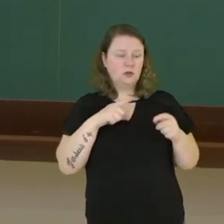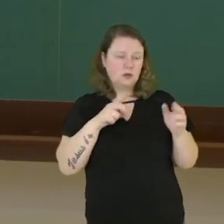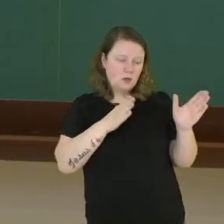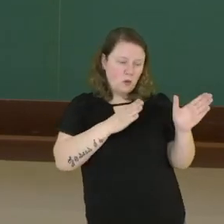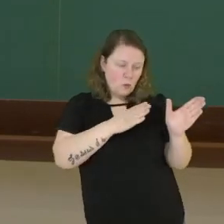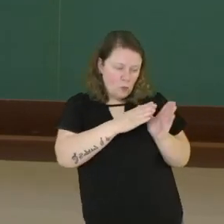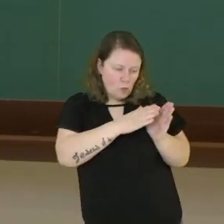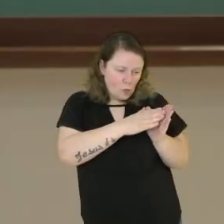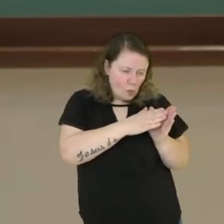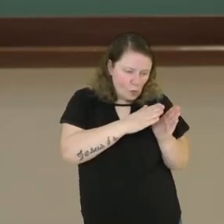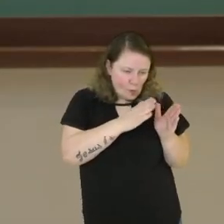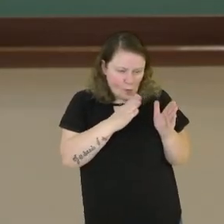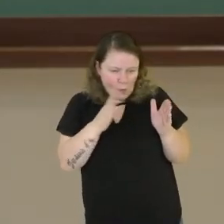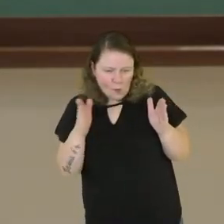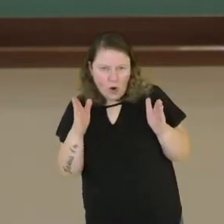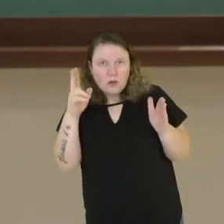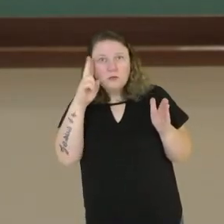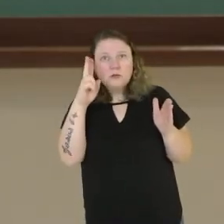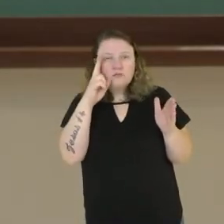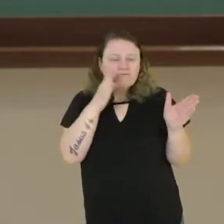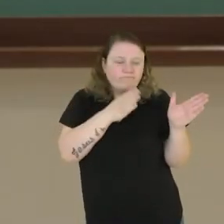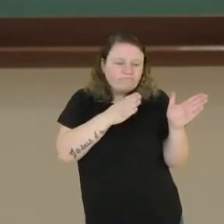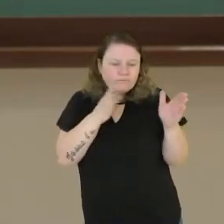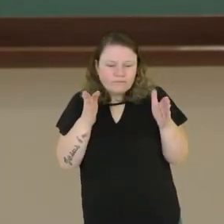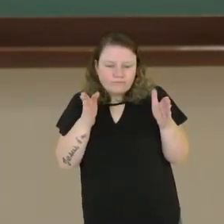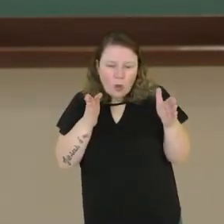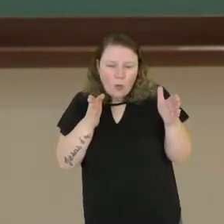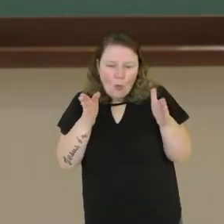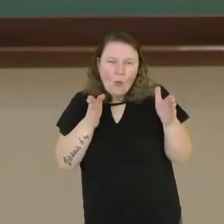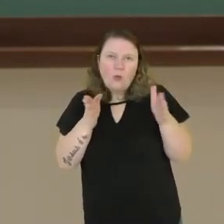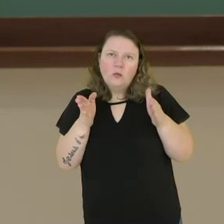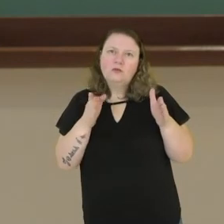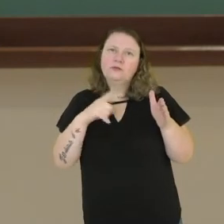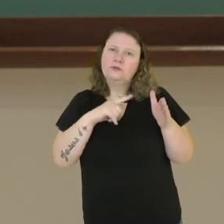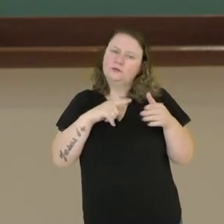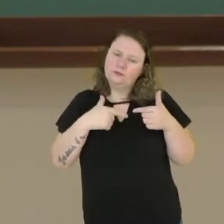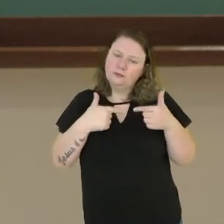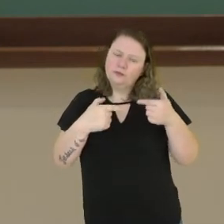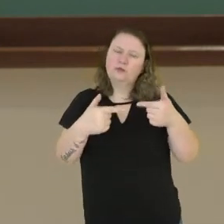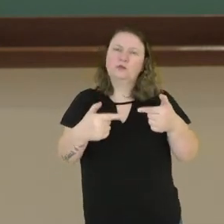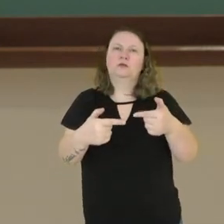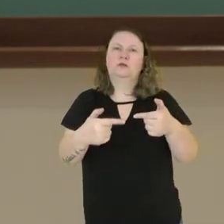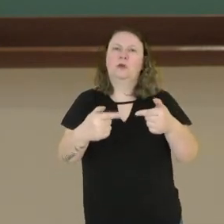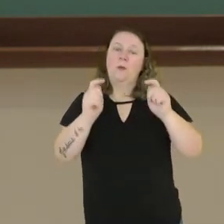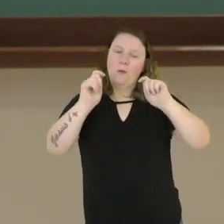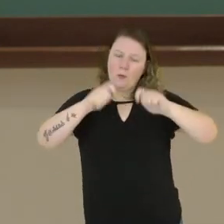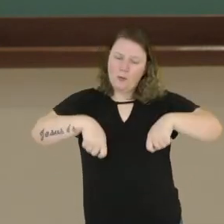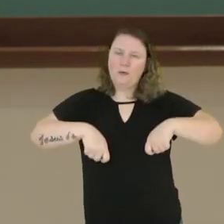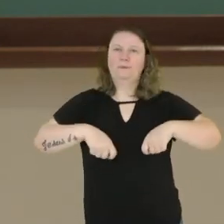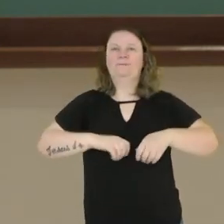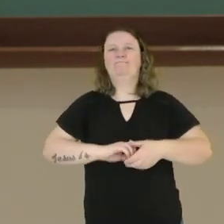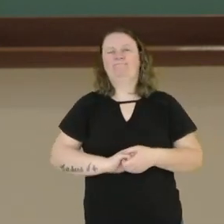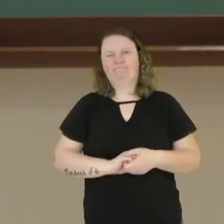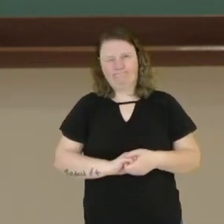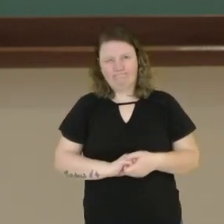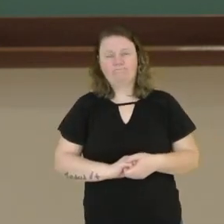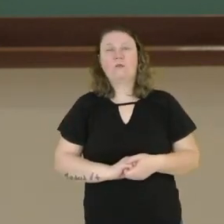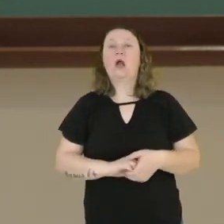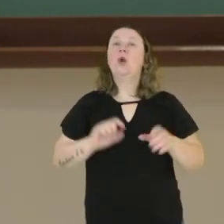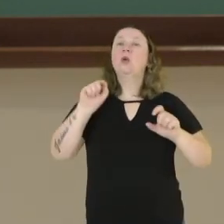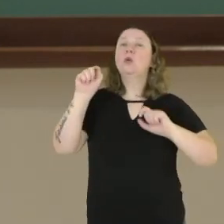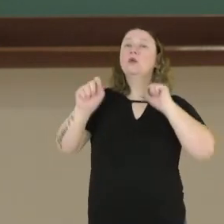do segundo reinado, onde vários conflitos foram existentes. E a gente vai ver, né,